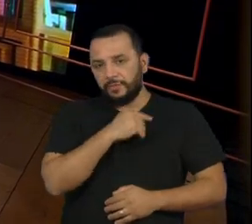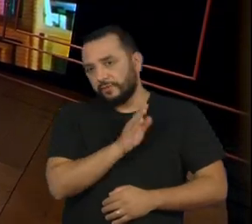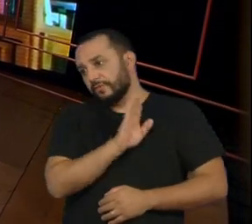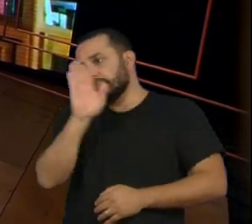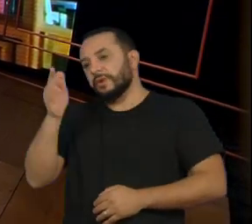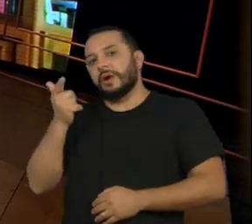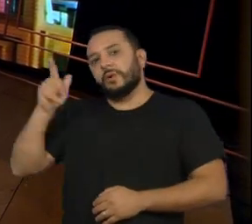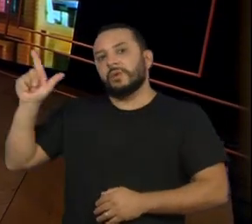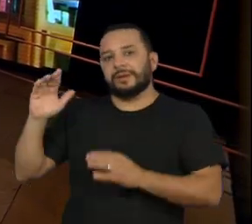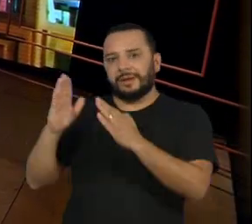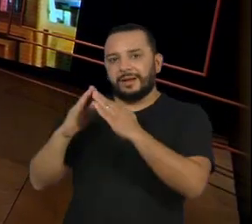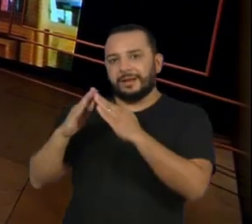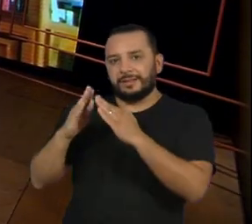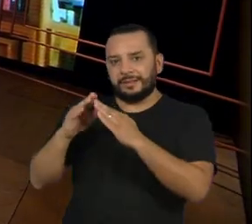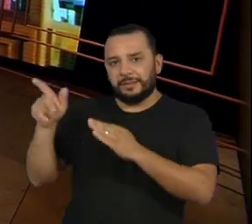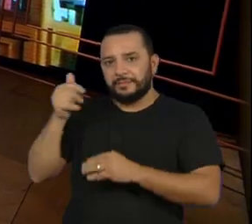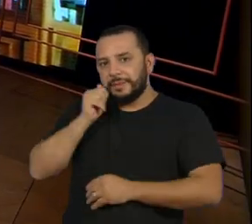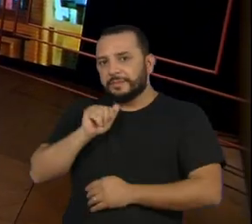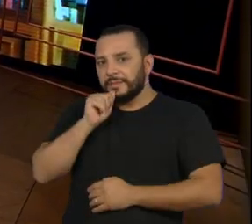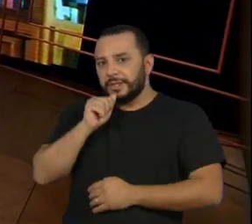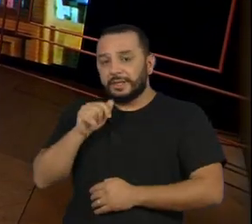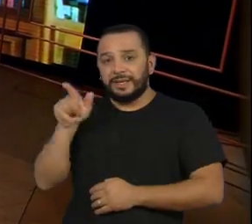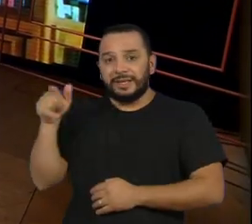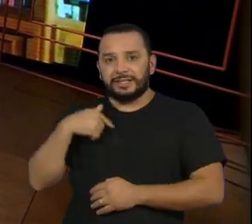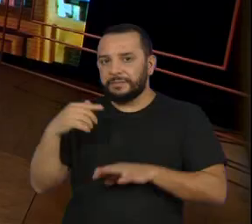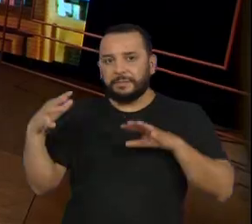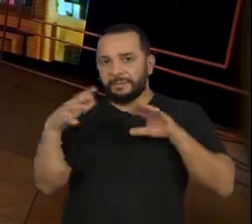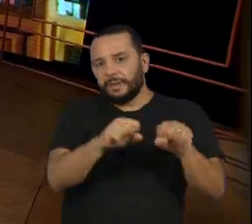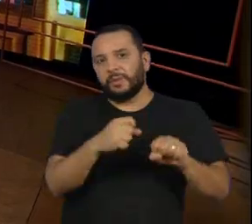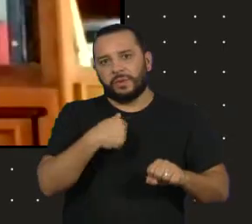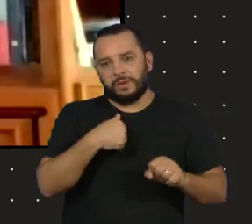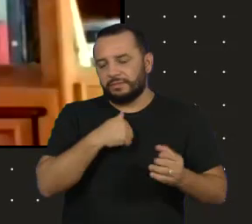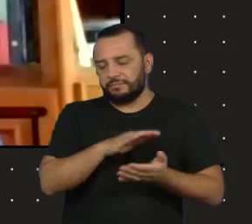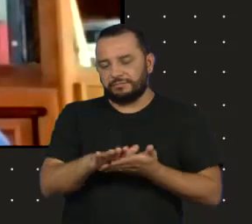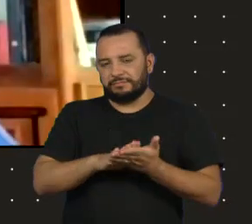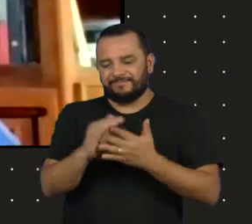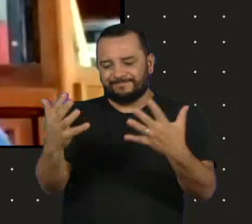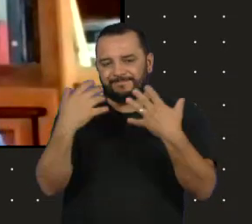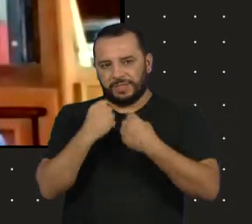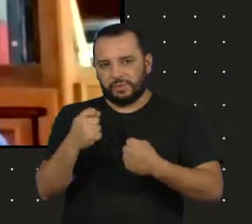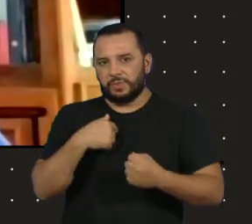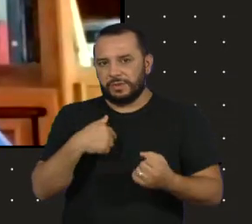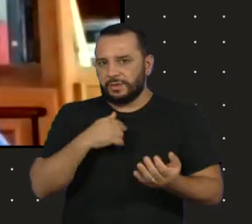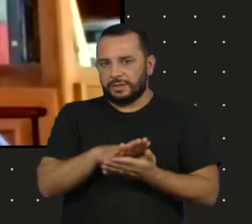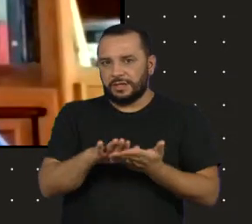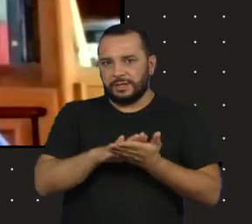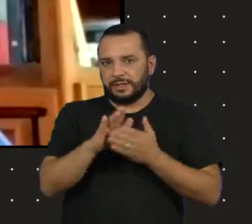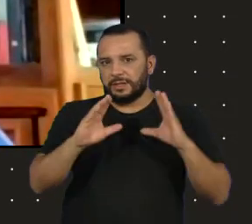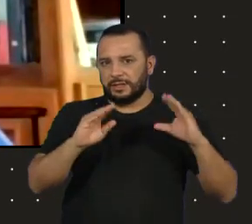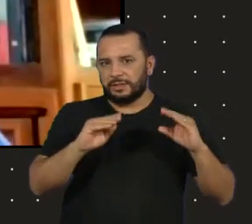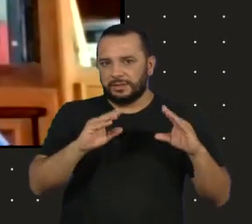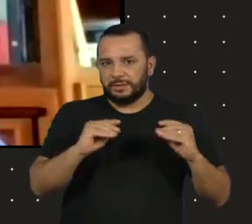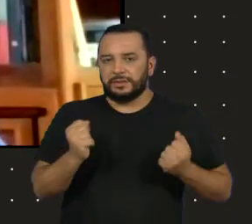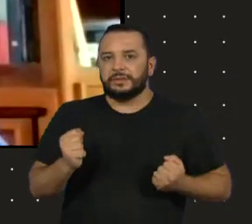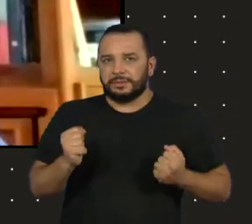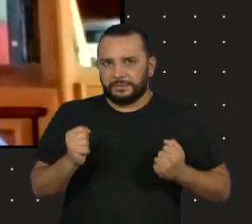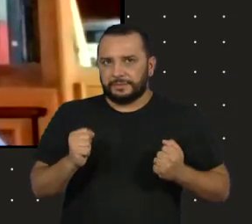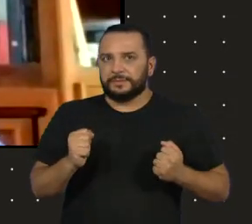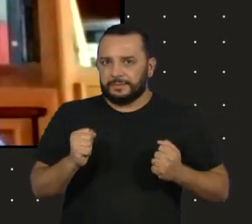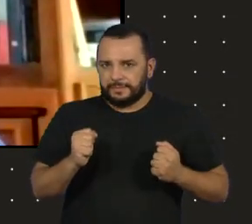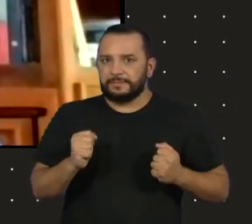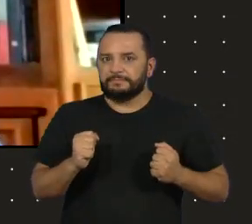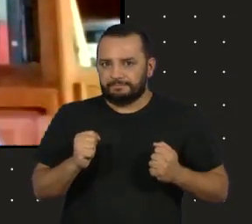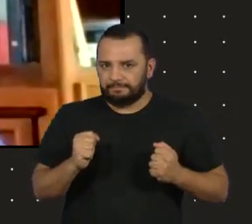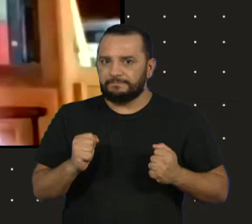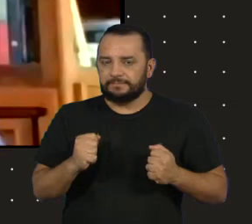e, graças a isso, eu não fui capturado, né, naquela noite, e